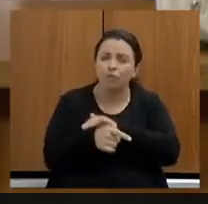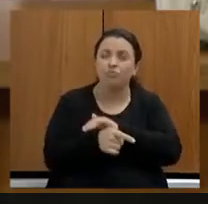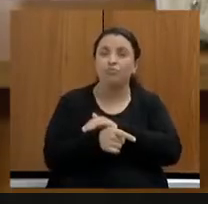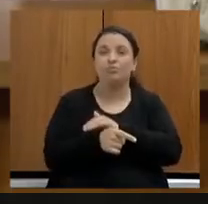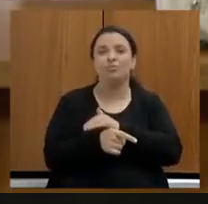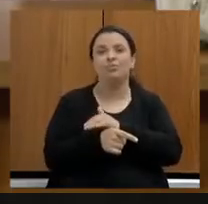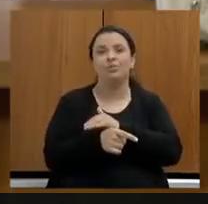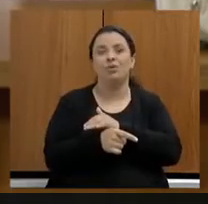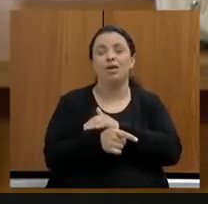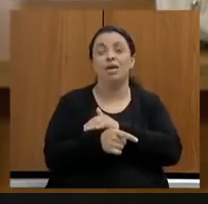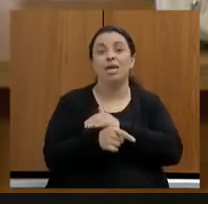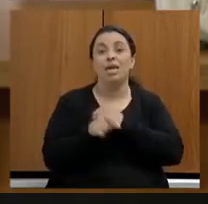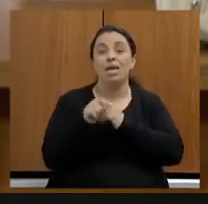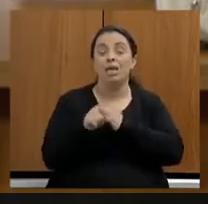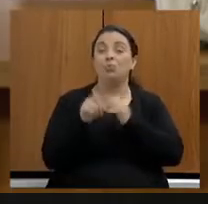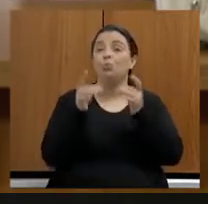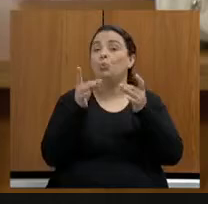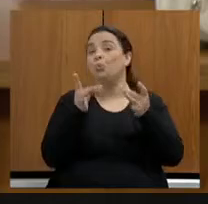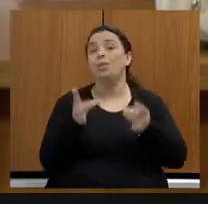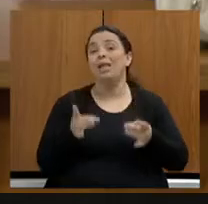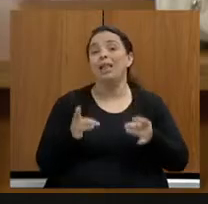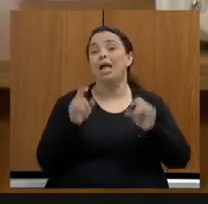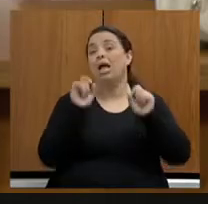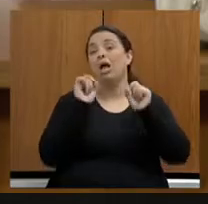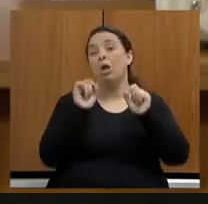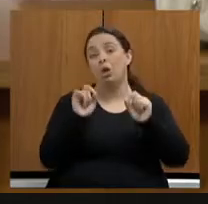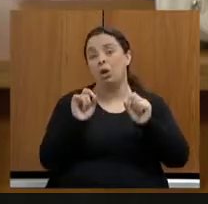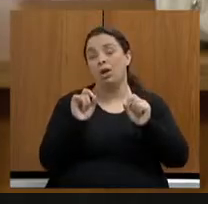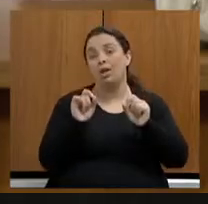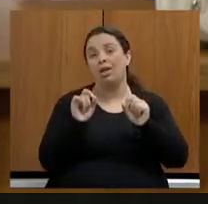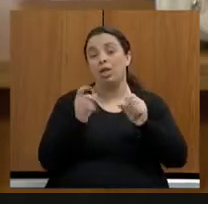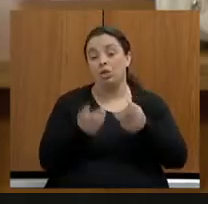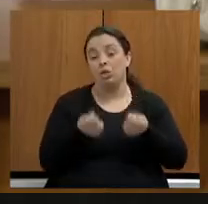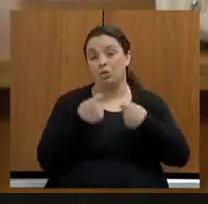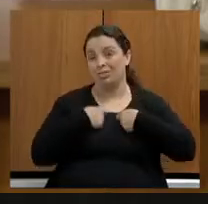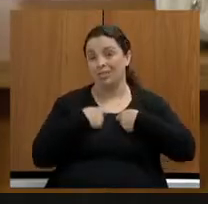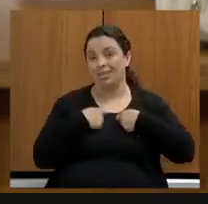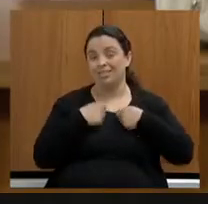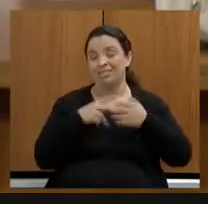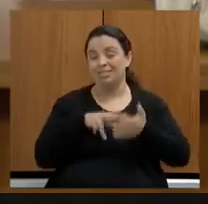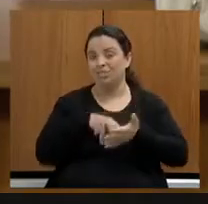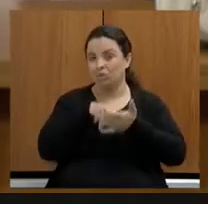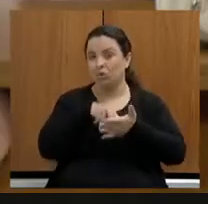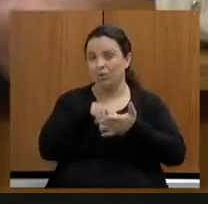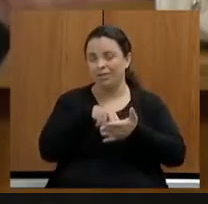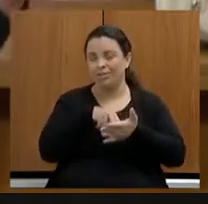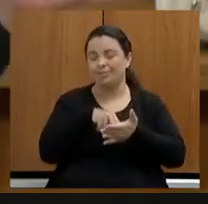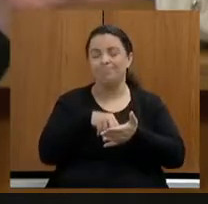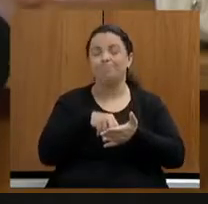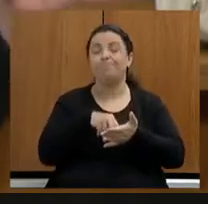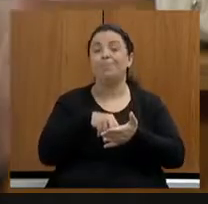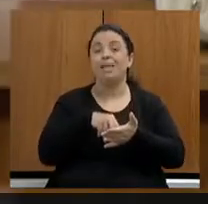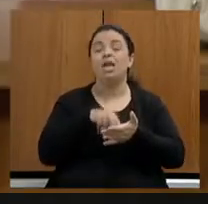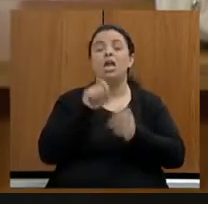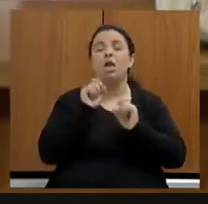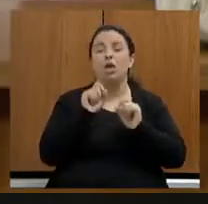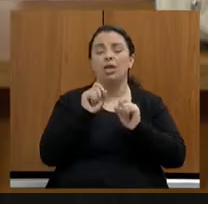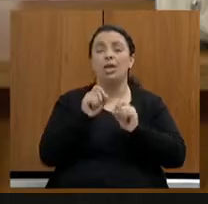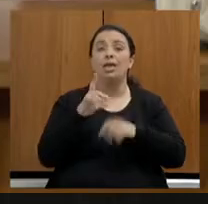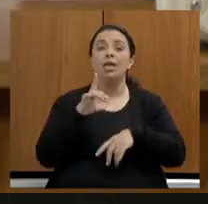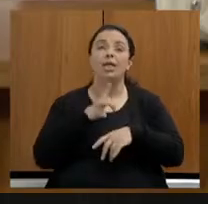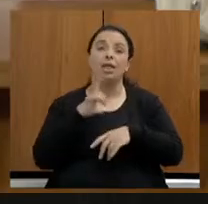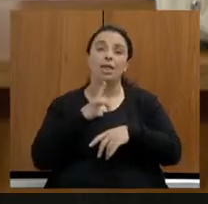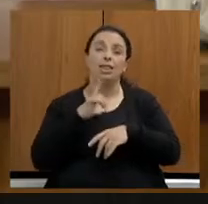dessa operação que nos traz tanta segurança do que a gente vem caminhando sabe Deputado nós tivemos aí a